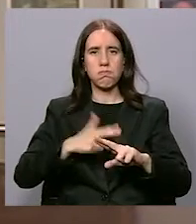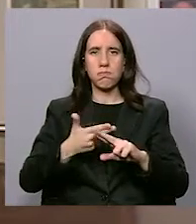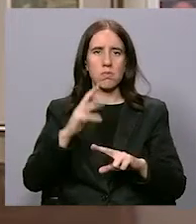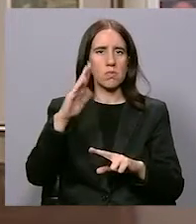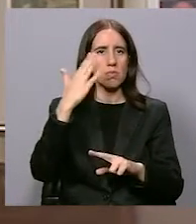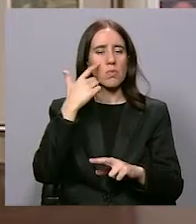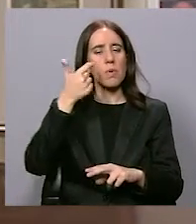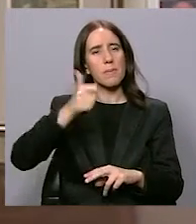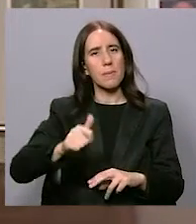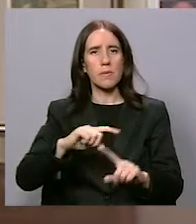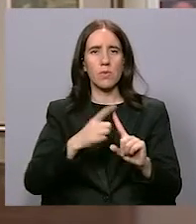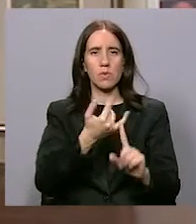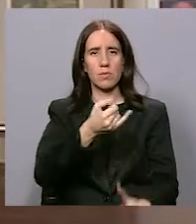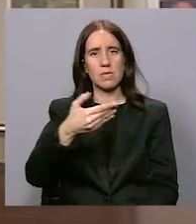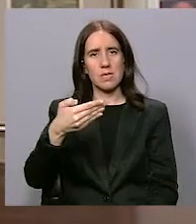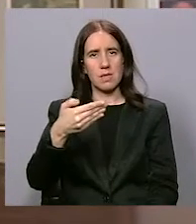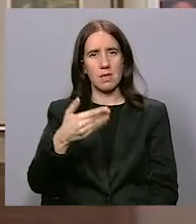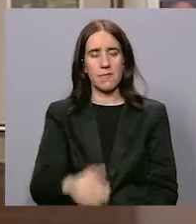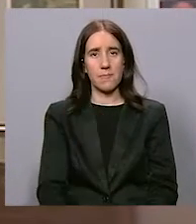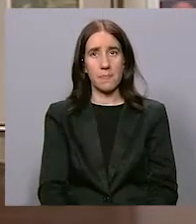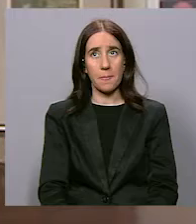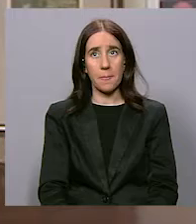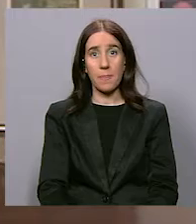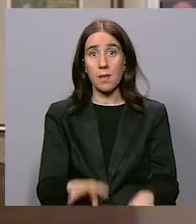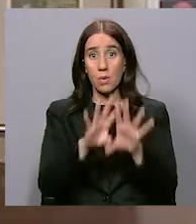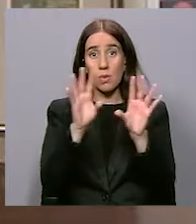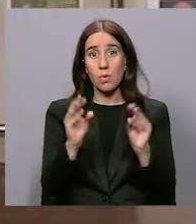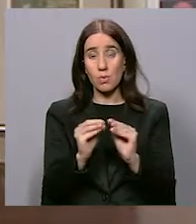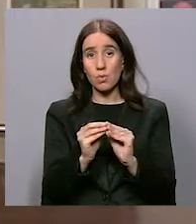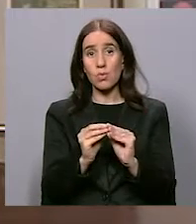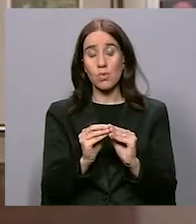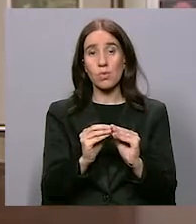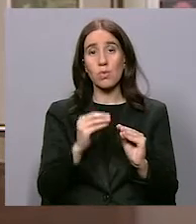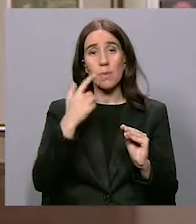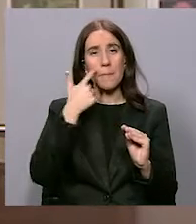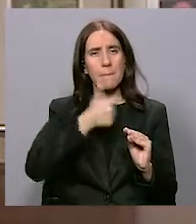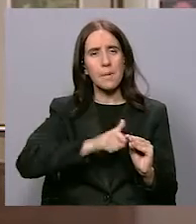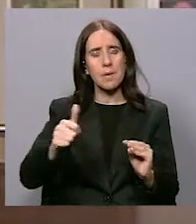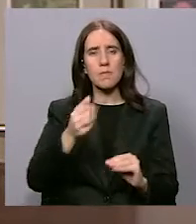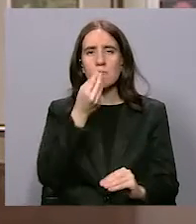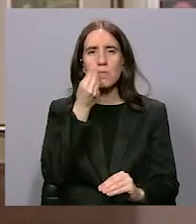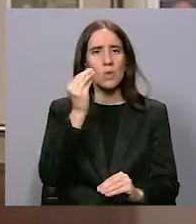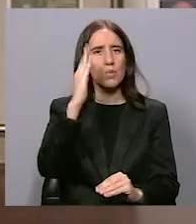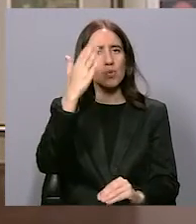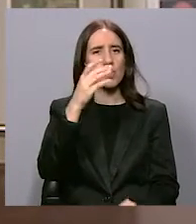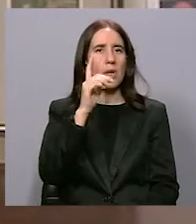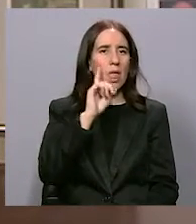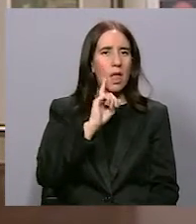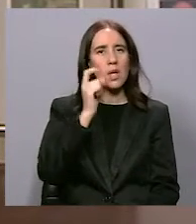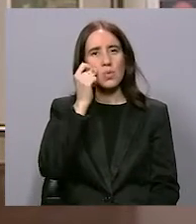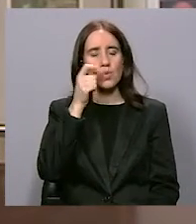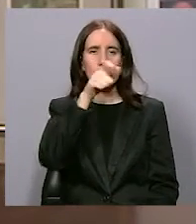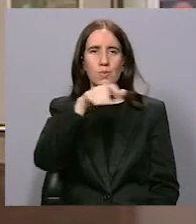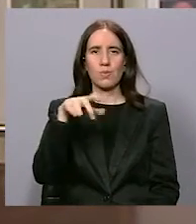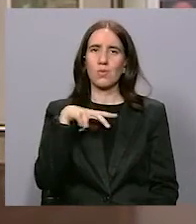no balanço 2017 tudo pondo à prova o melhor das